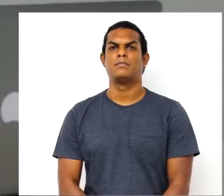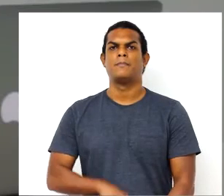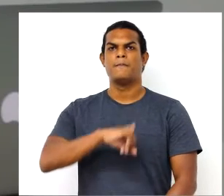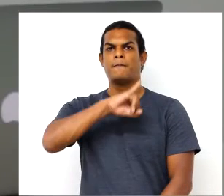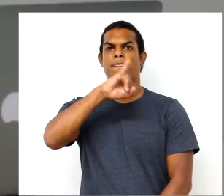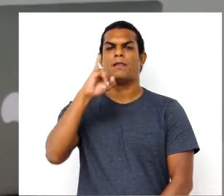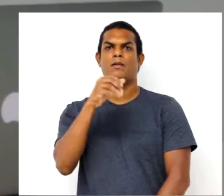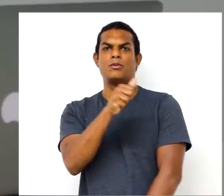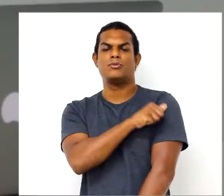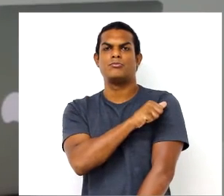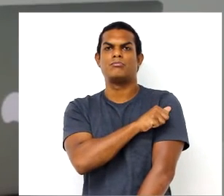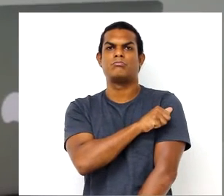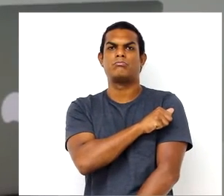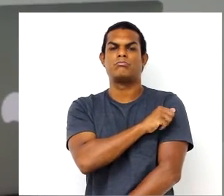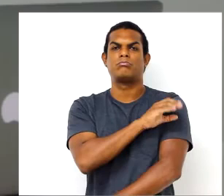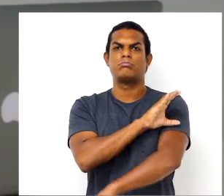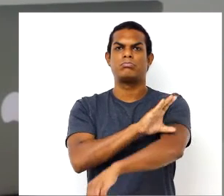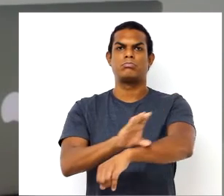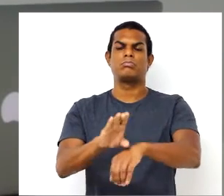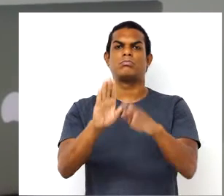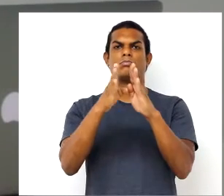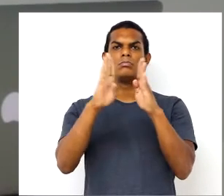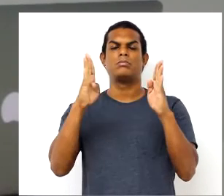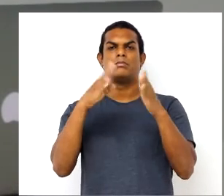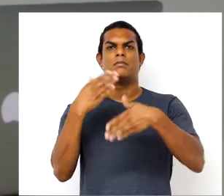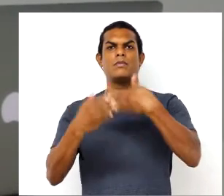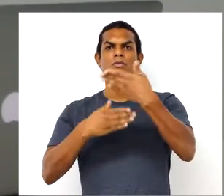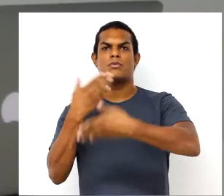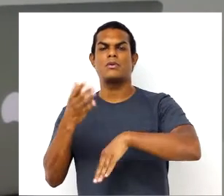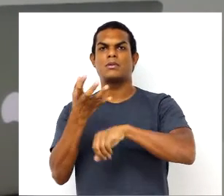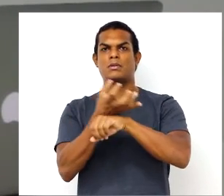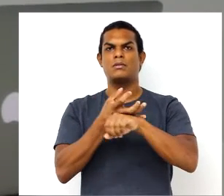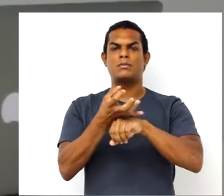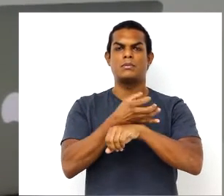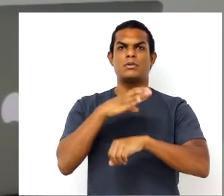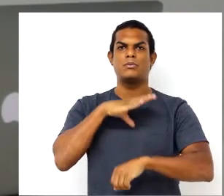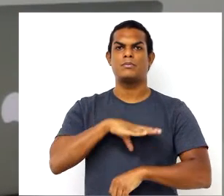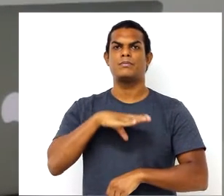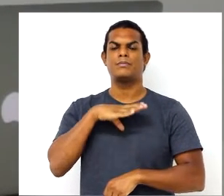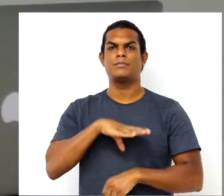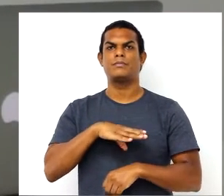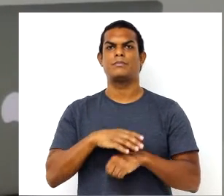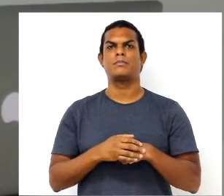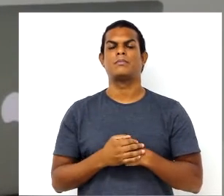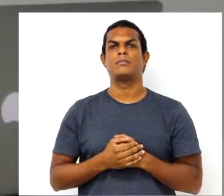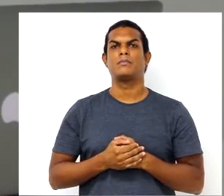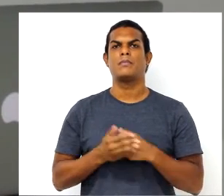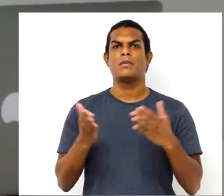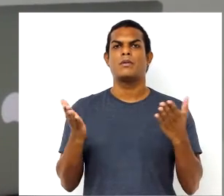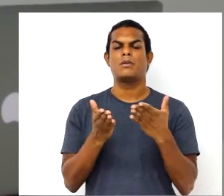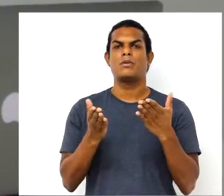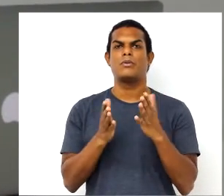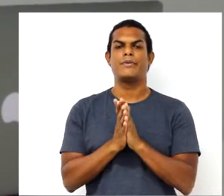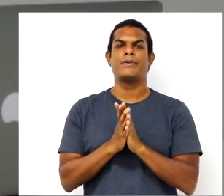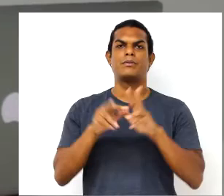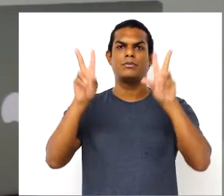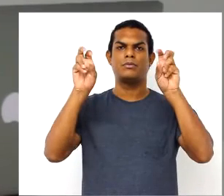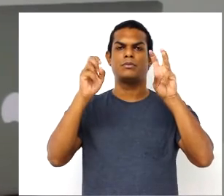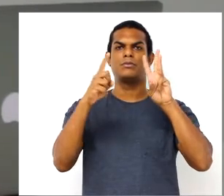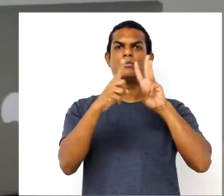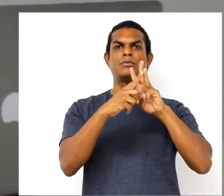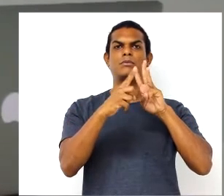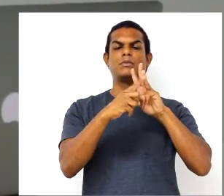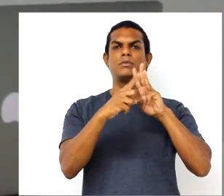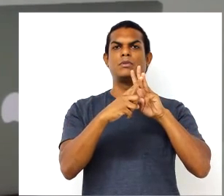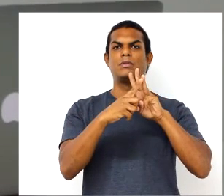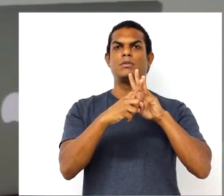Olá, estudantes do curso de Biblioteca. Continuando com a nossa disciplina de português técnico, desta vez com a competência 3, que